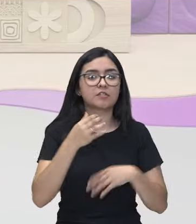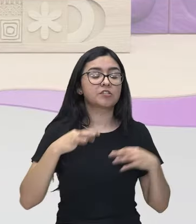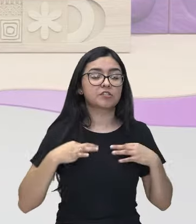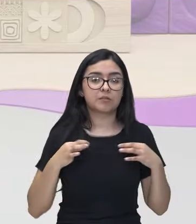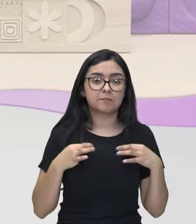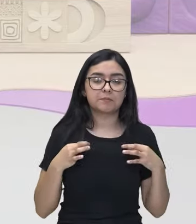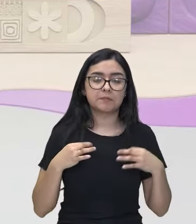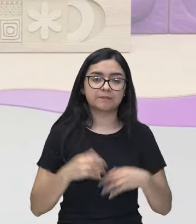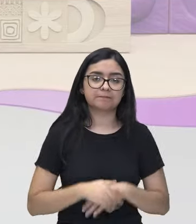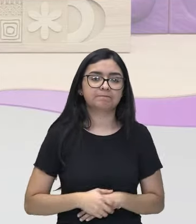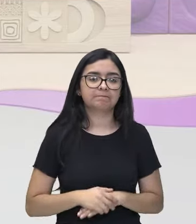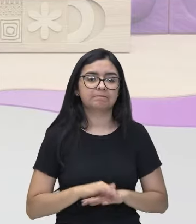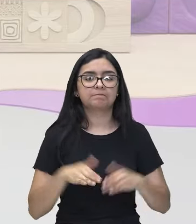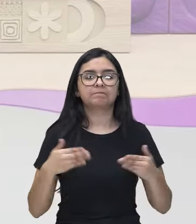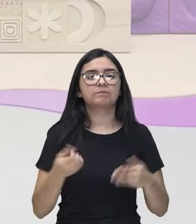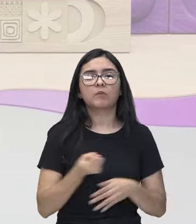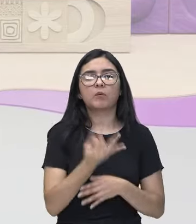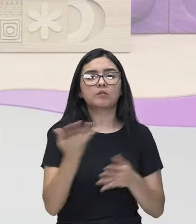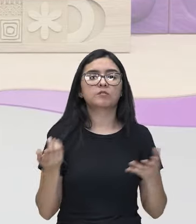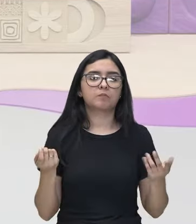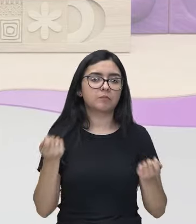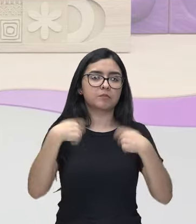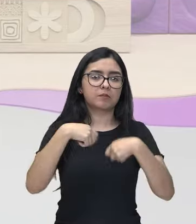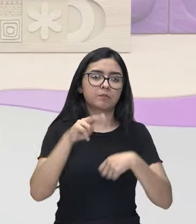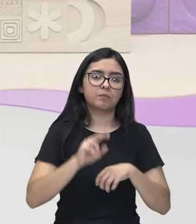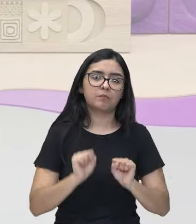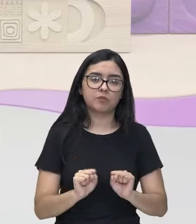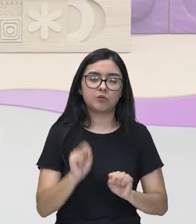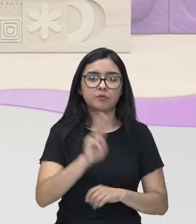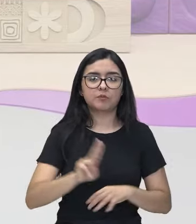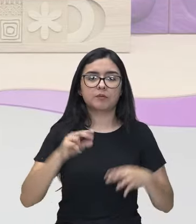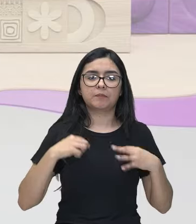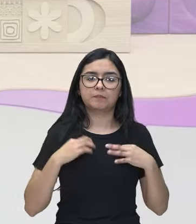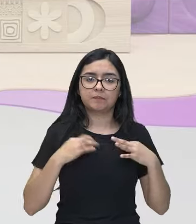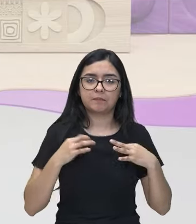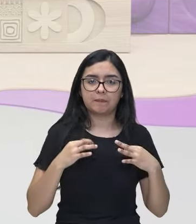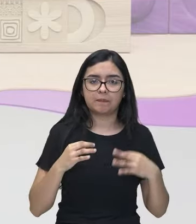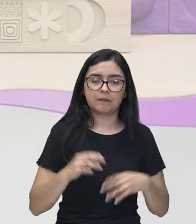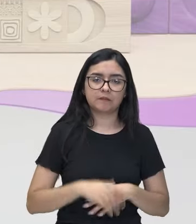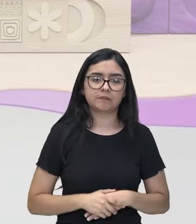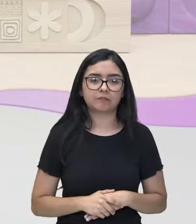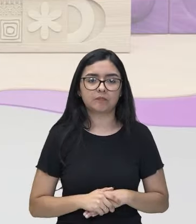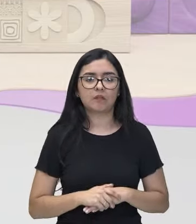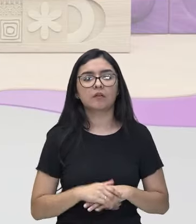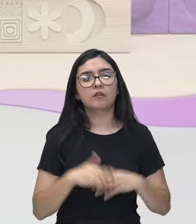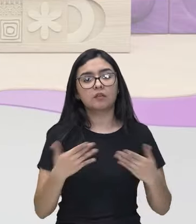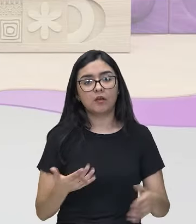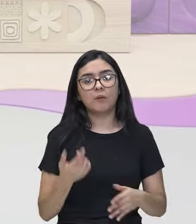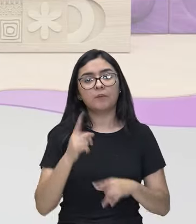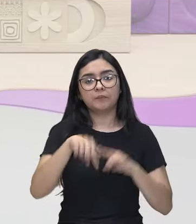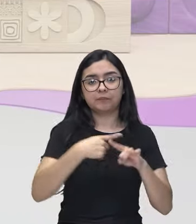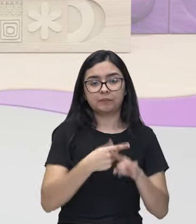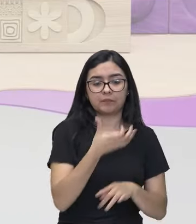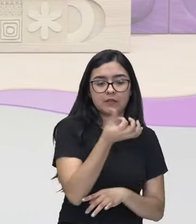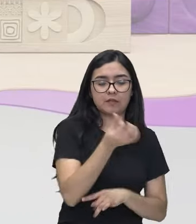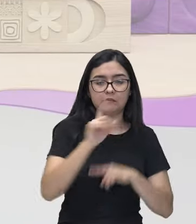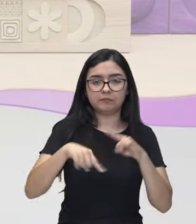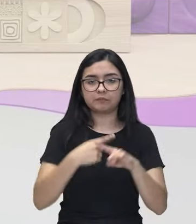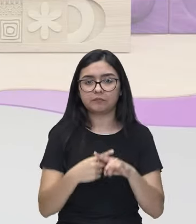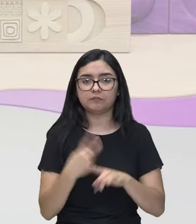camisetas, de quantas maneiras diferentes você poderia se vestir? Se fosse 6, bastava multiplicar 6 vezes 2, que